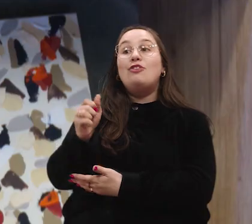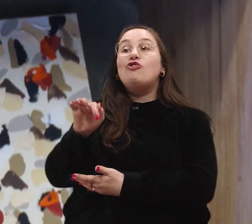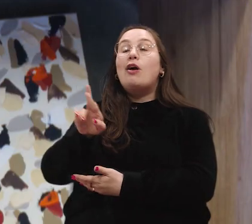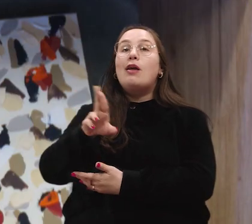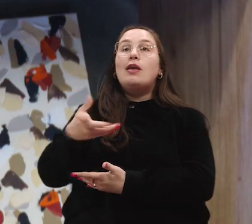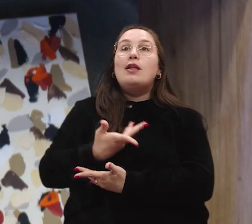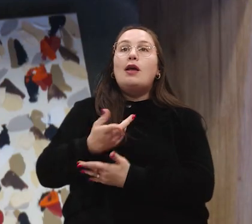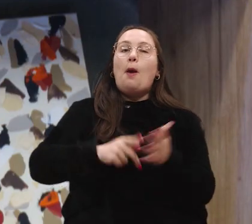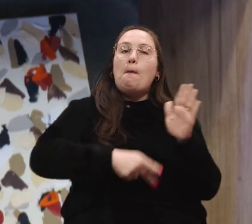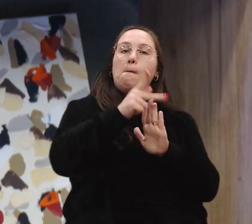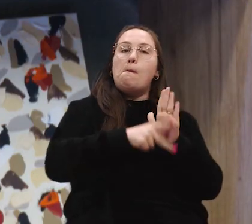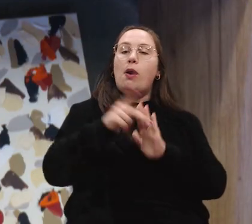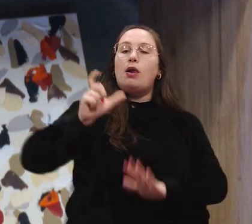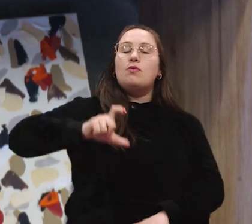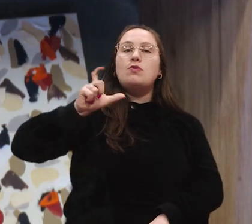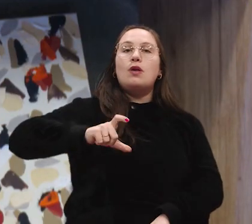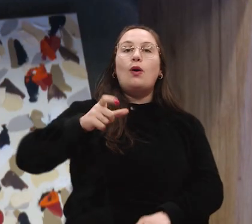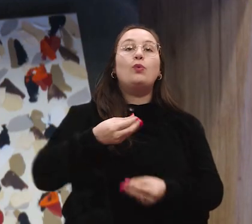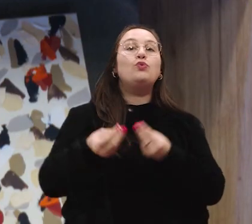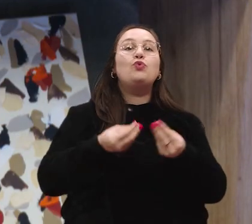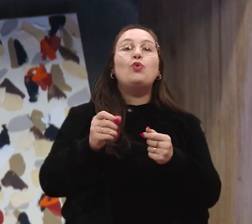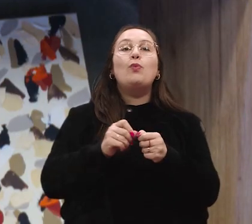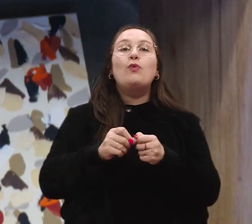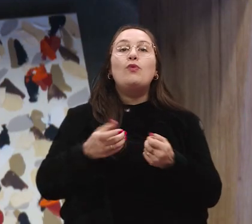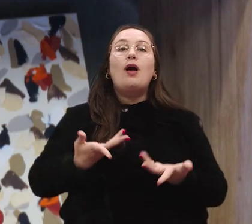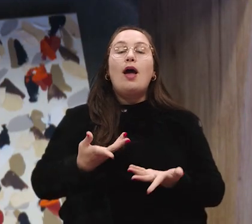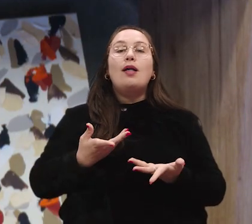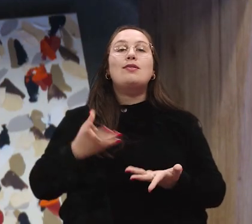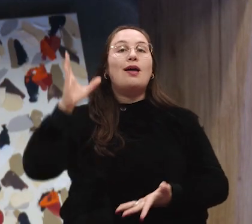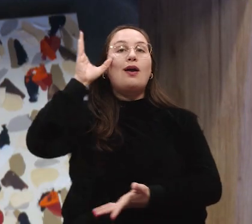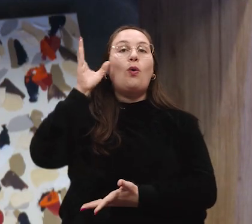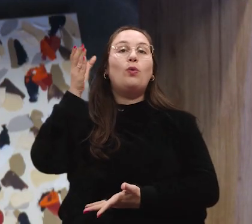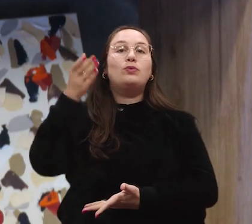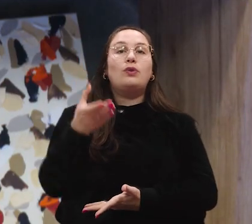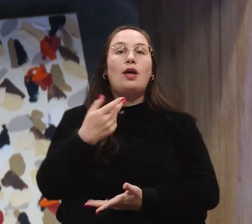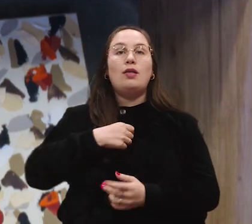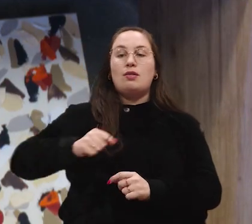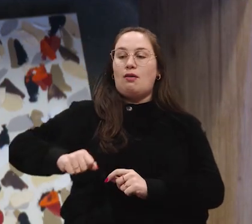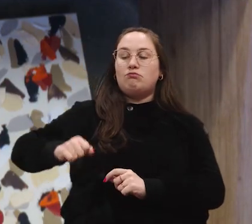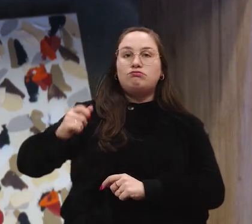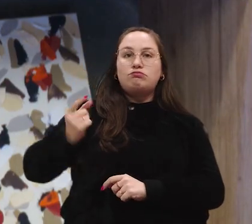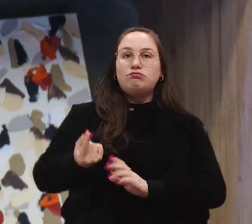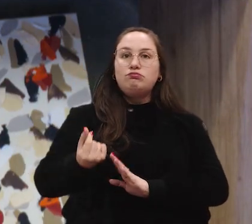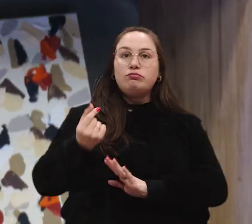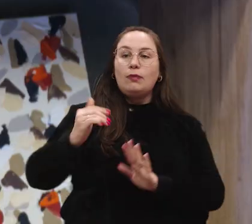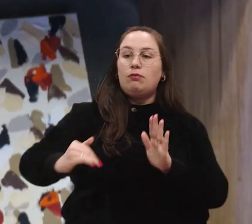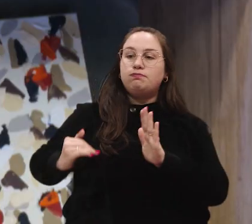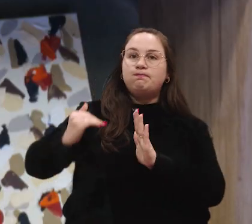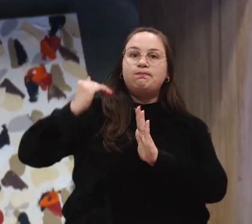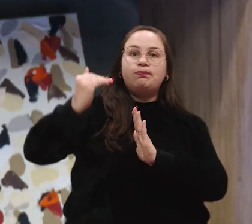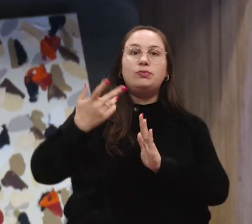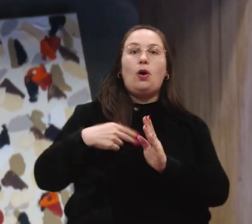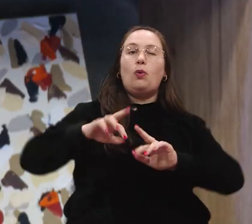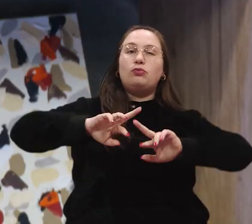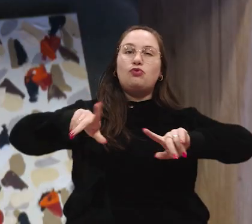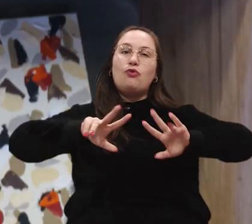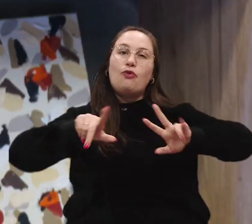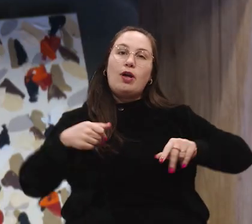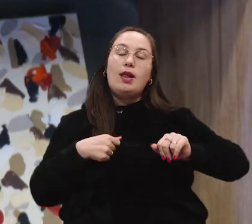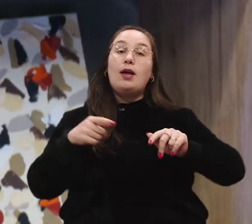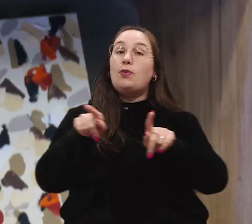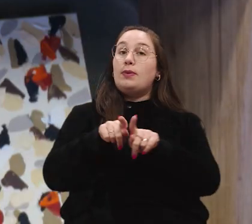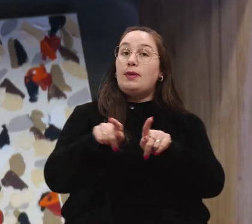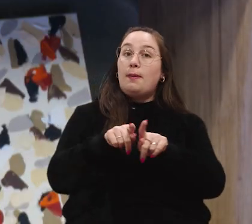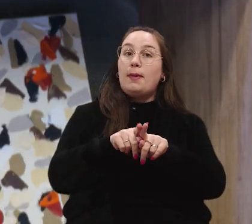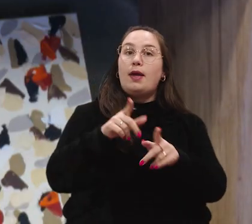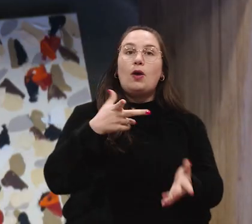relação a planos de saúde, acontece muitas vezes dos valores aumentar, ou de achar que existe alguma diferença,